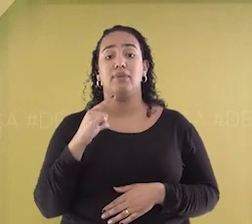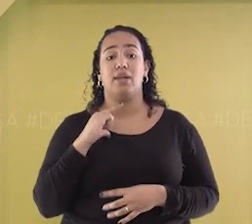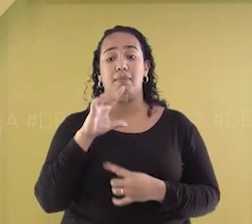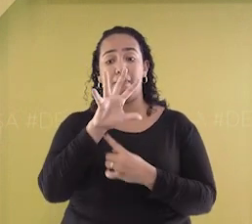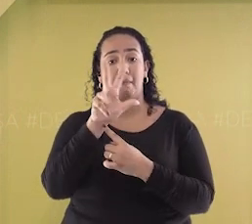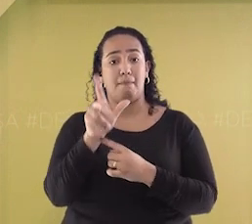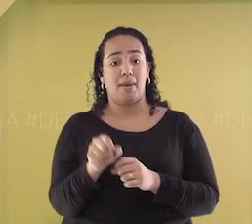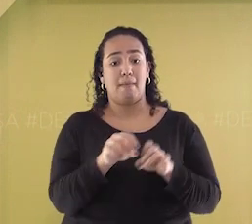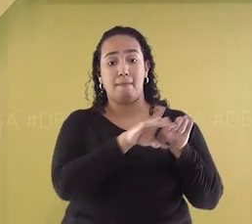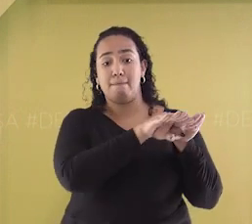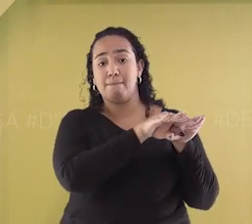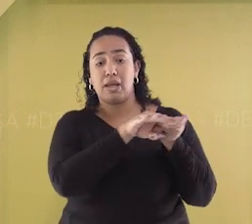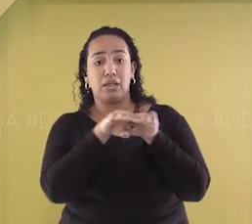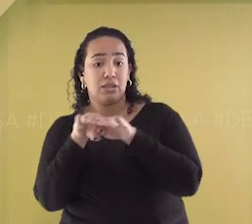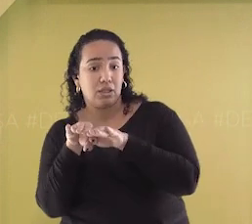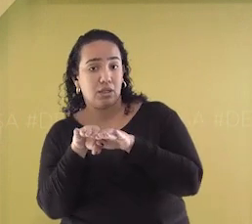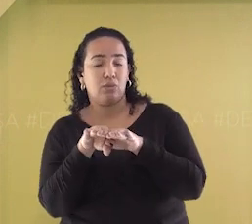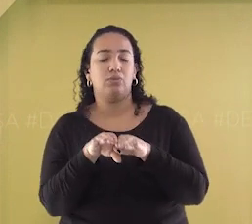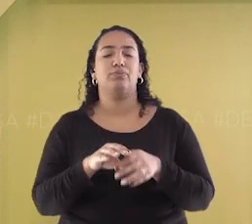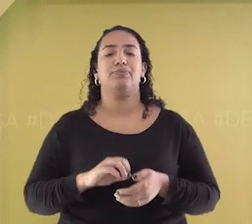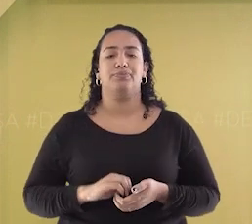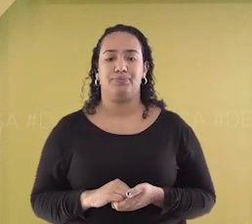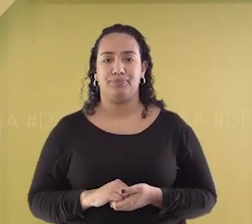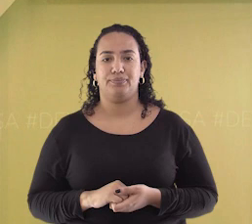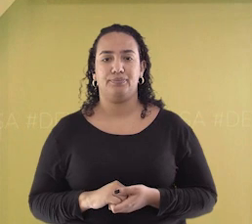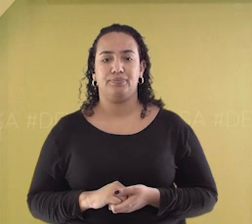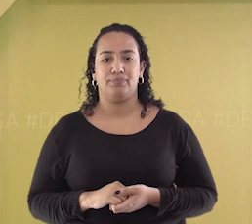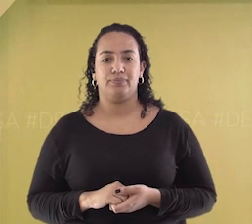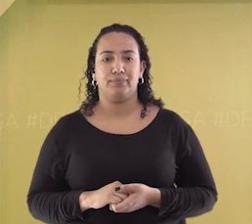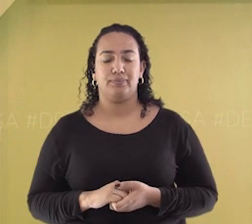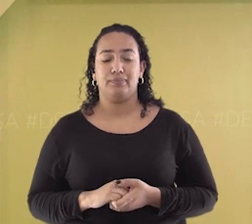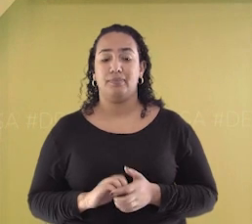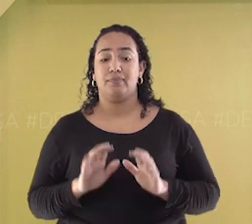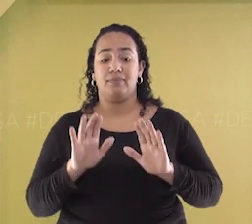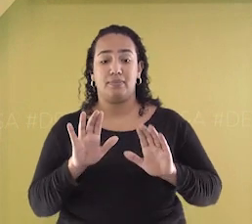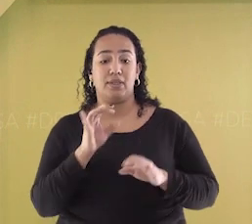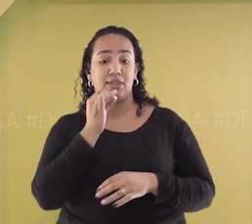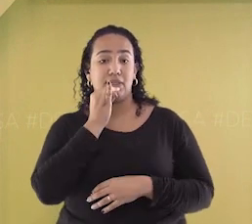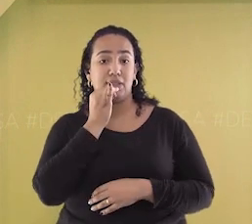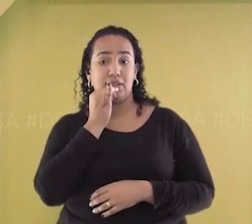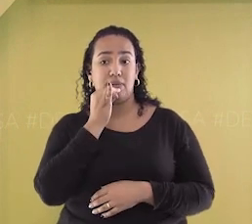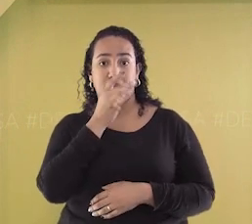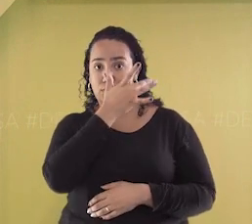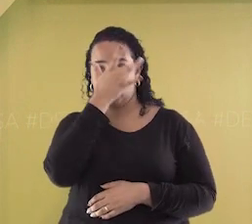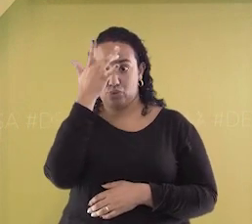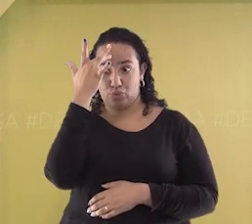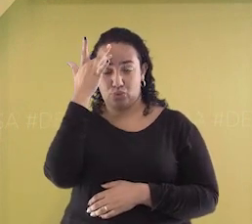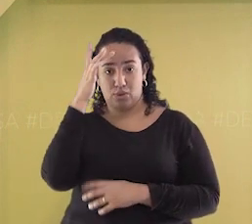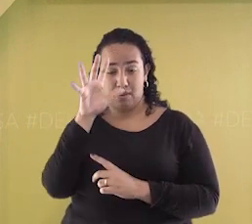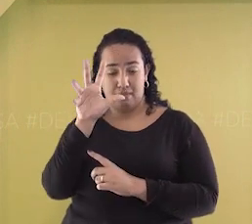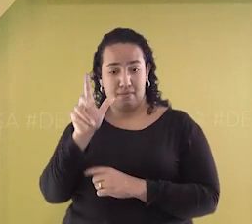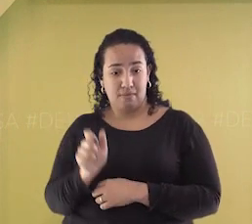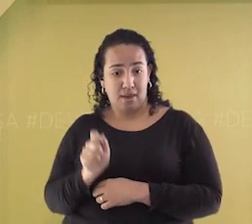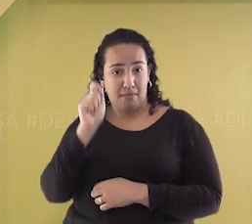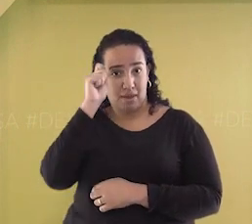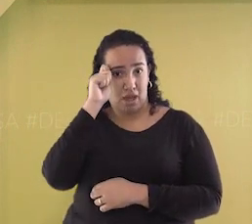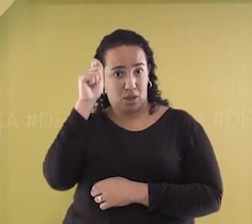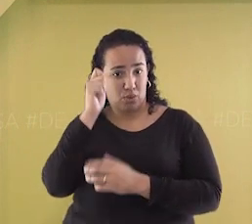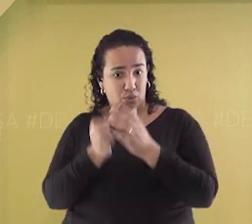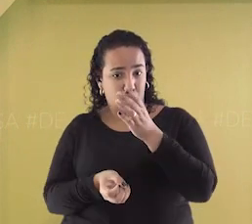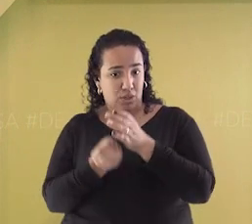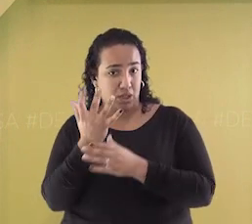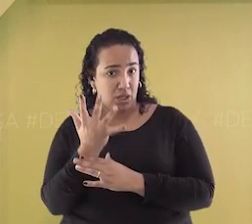nos mapas, para seu entendimento internacional. Porém, o autor do mapa, ele tem a liberdade de